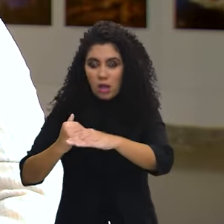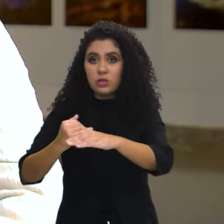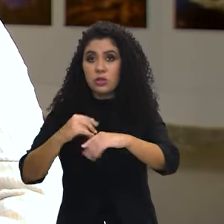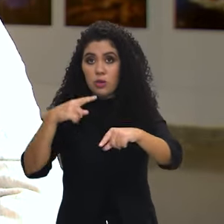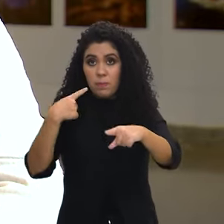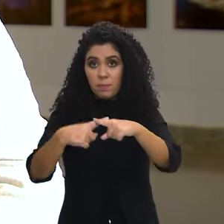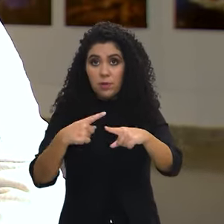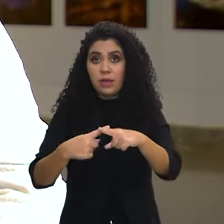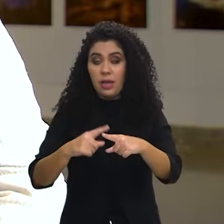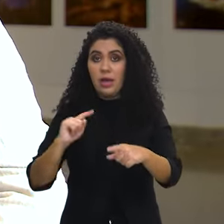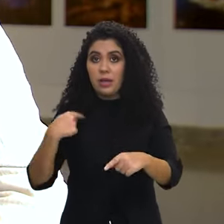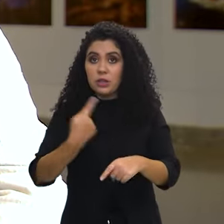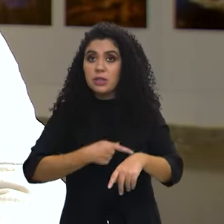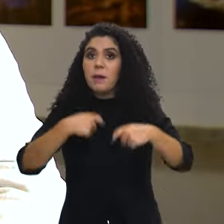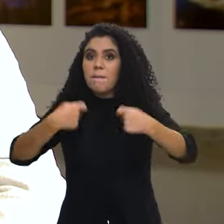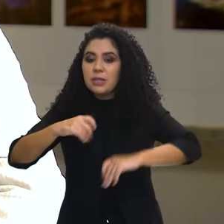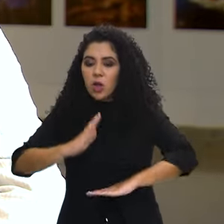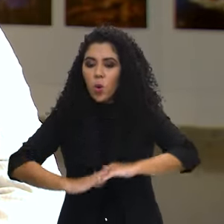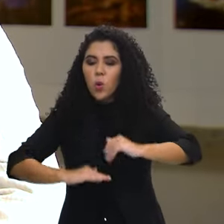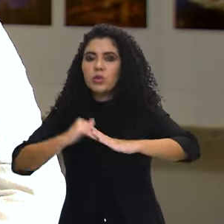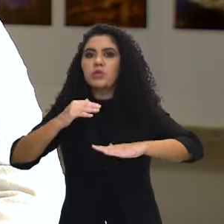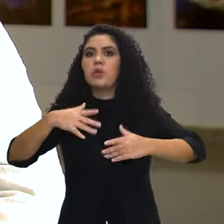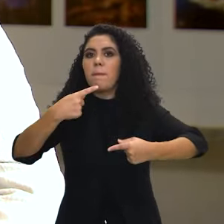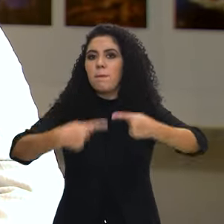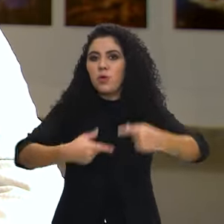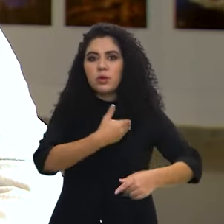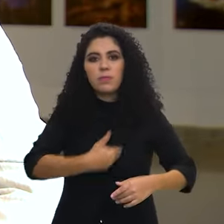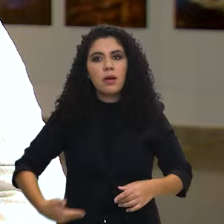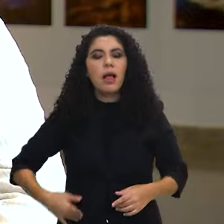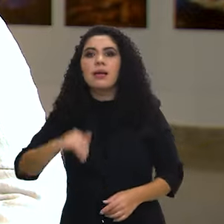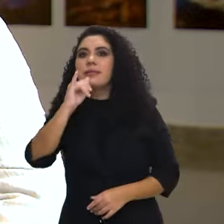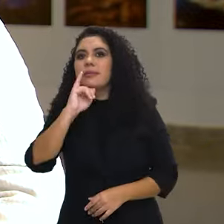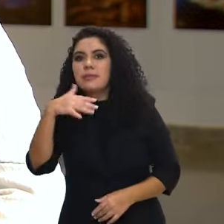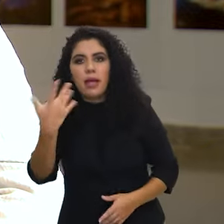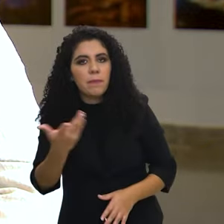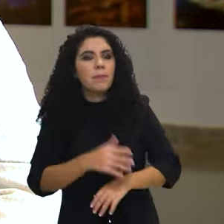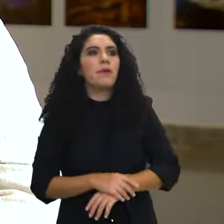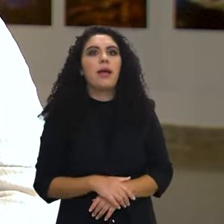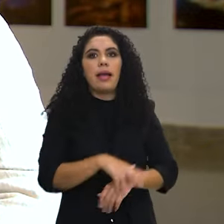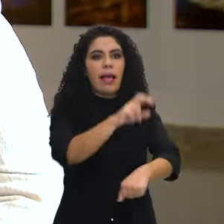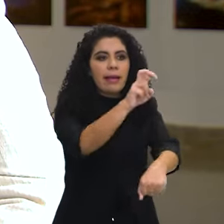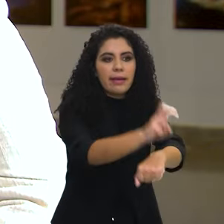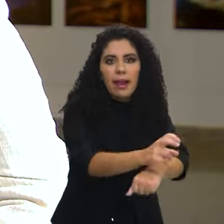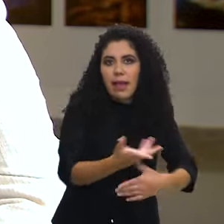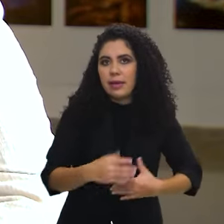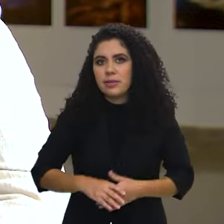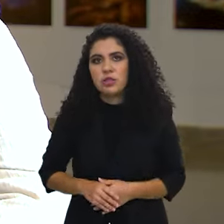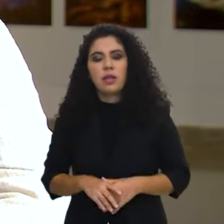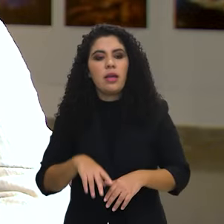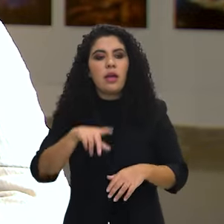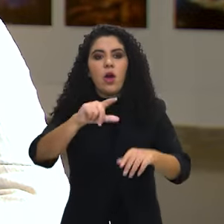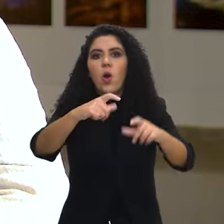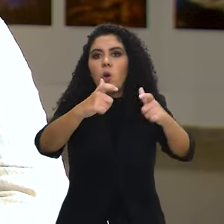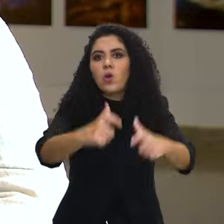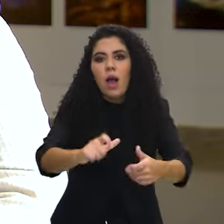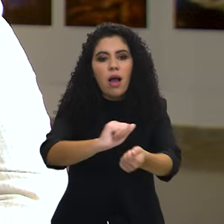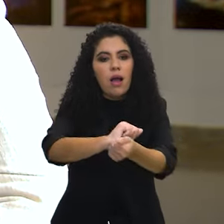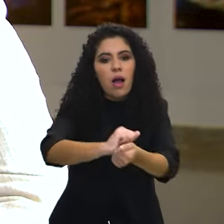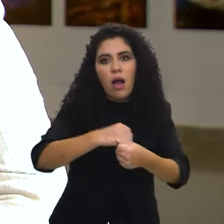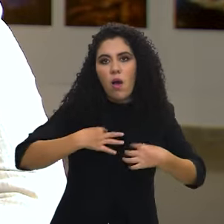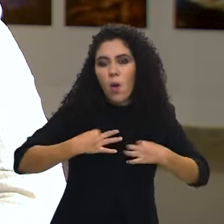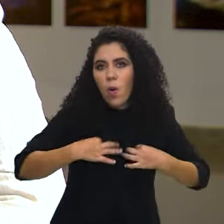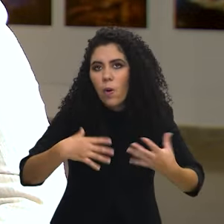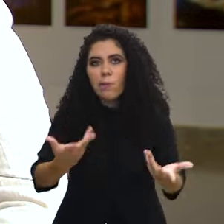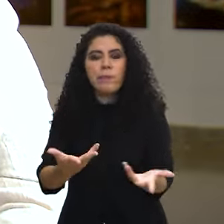nós precisamos ter política pública como lavanderia como creche né que o governo já tá fazendo as